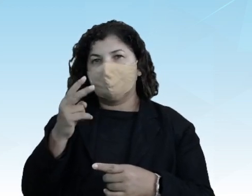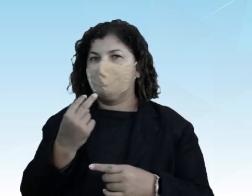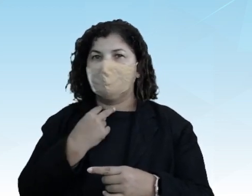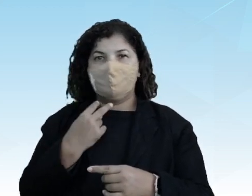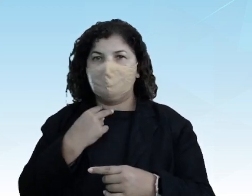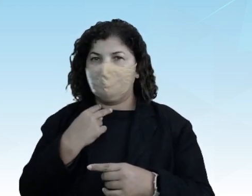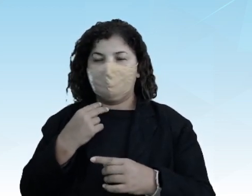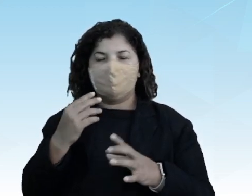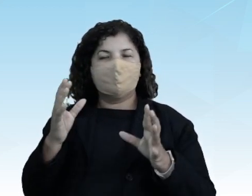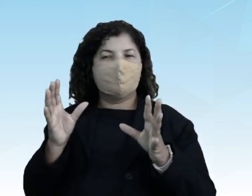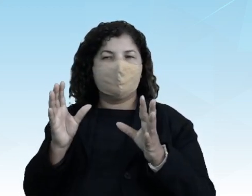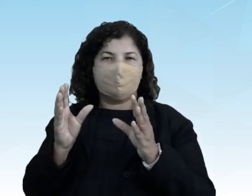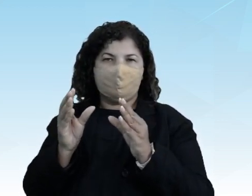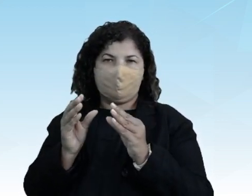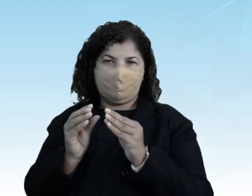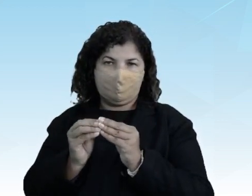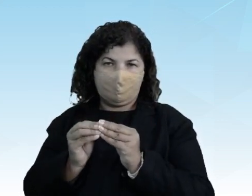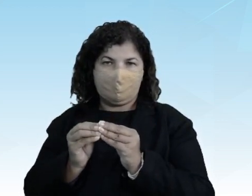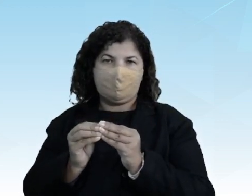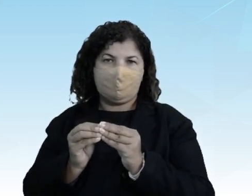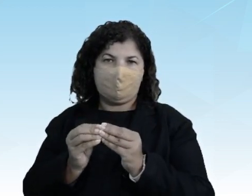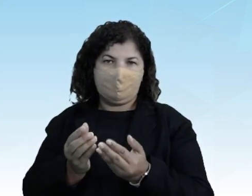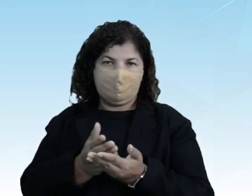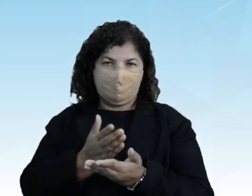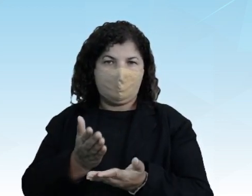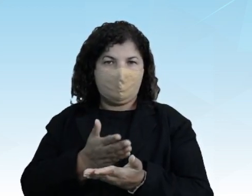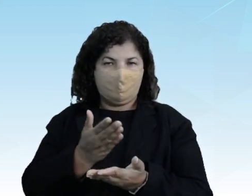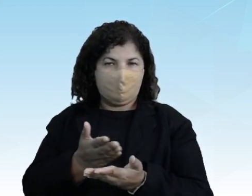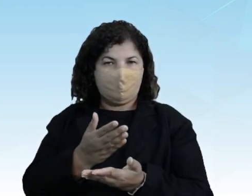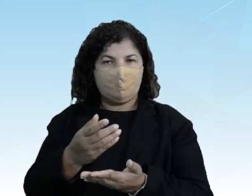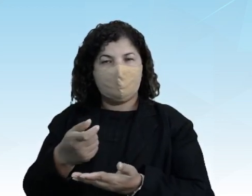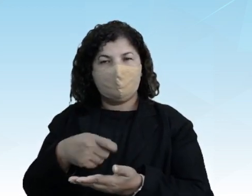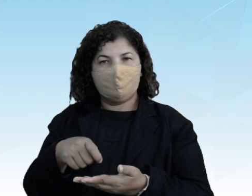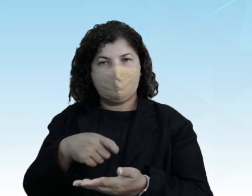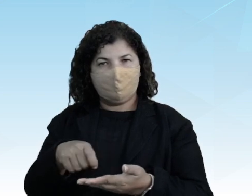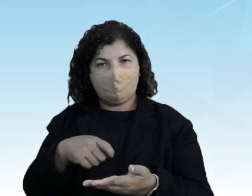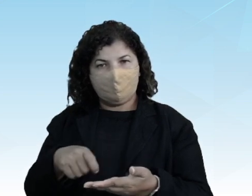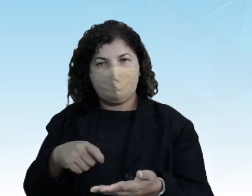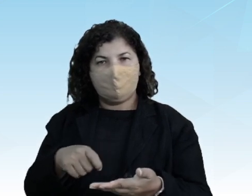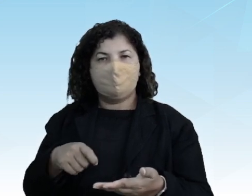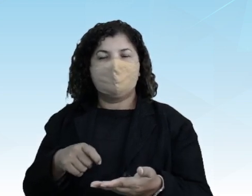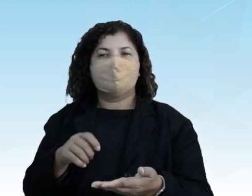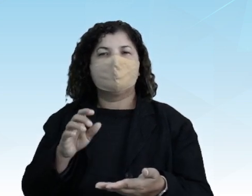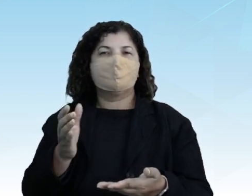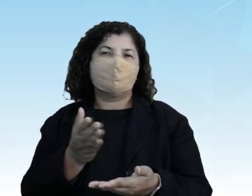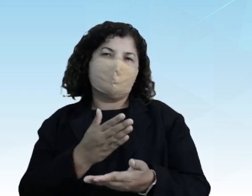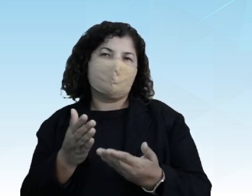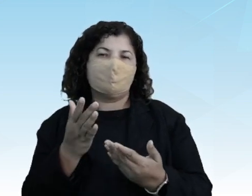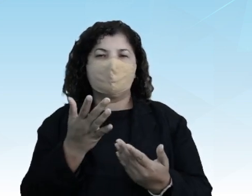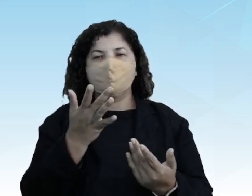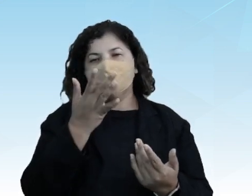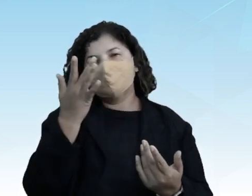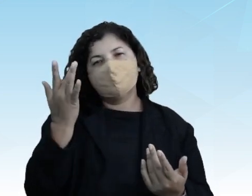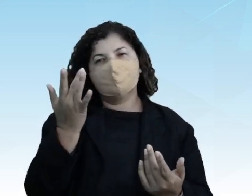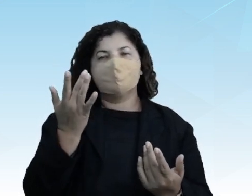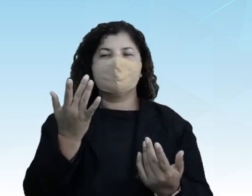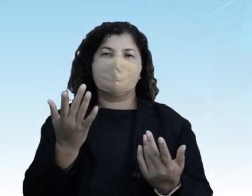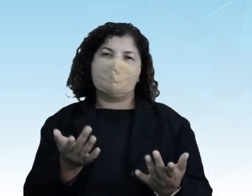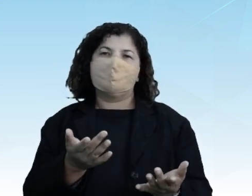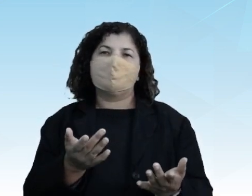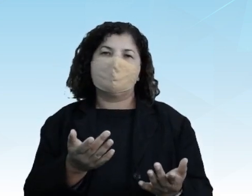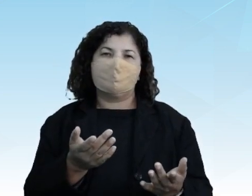ser resumida, né, a livros escritos por alguns de seus pretensos